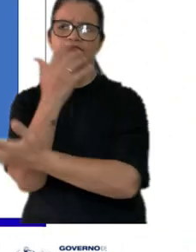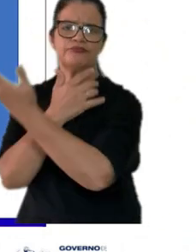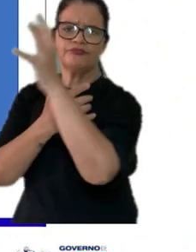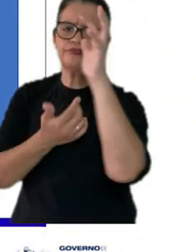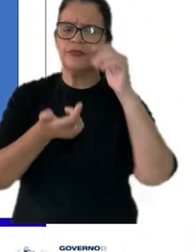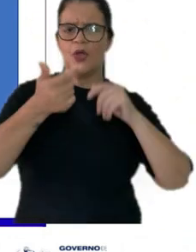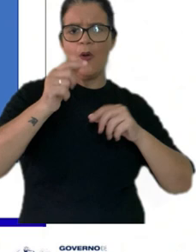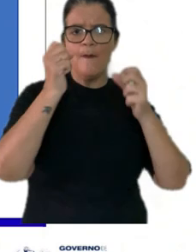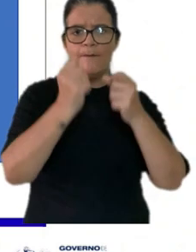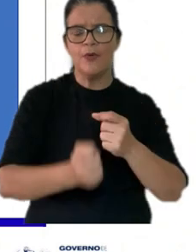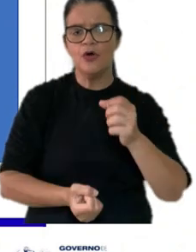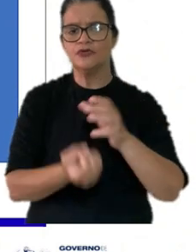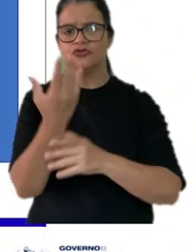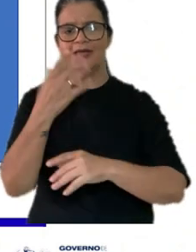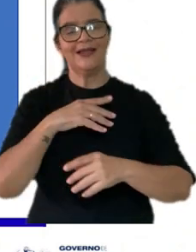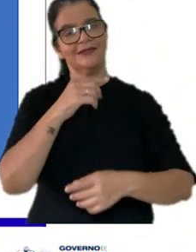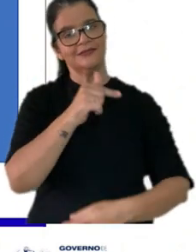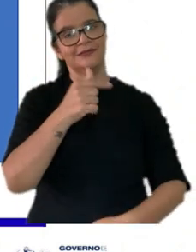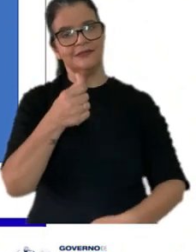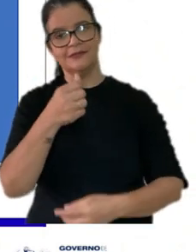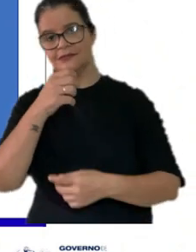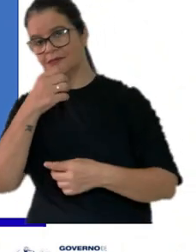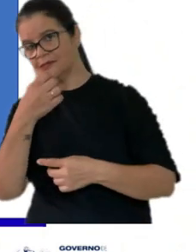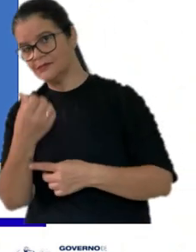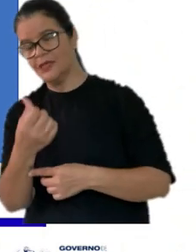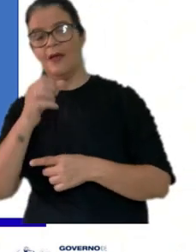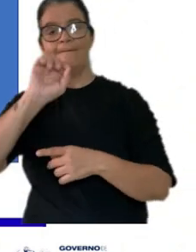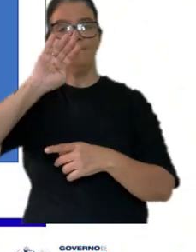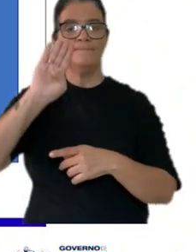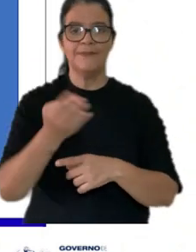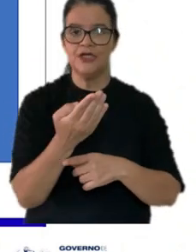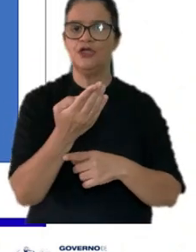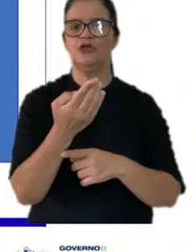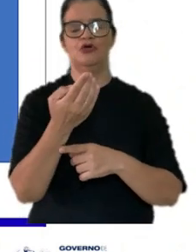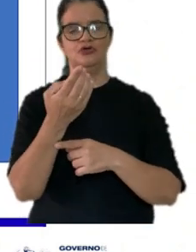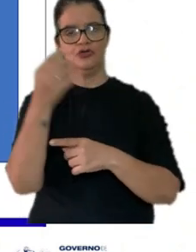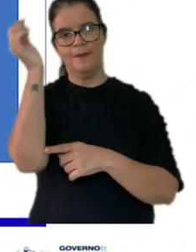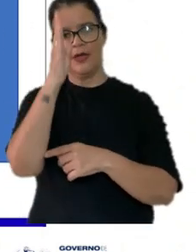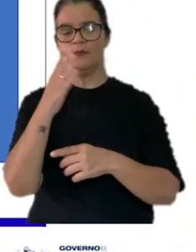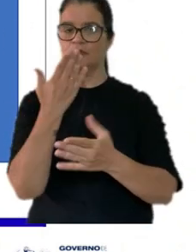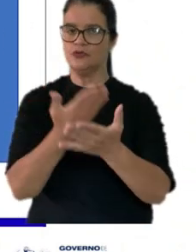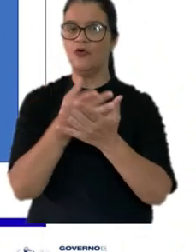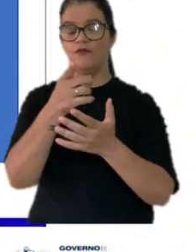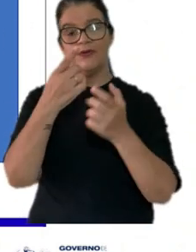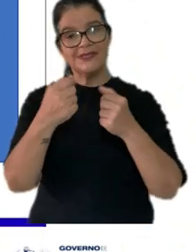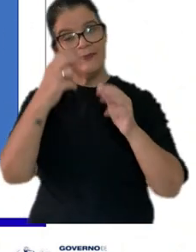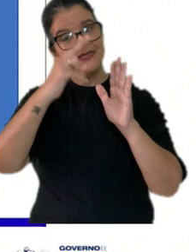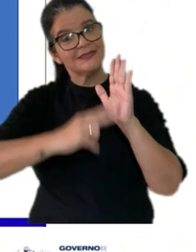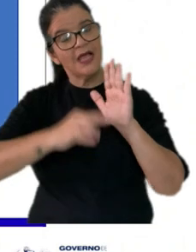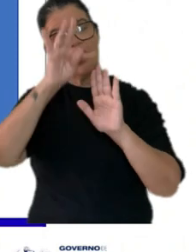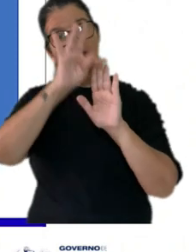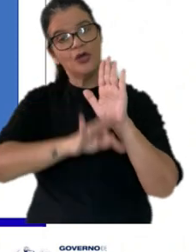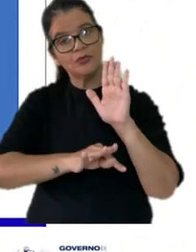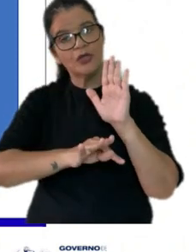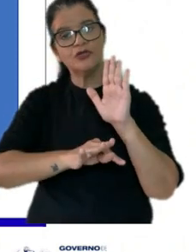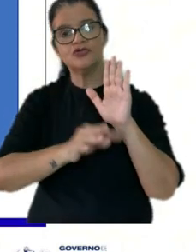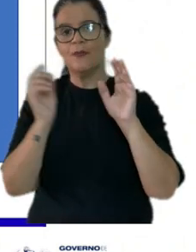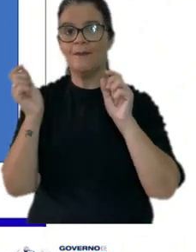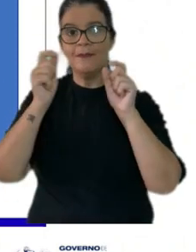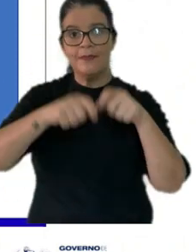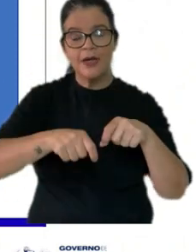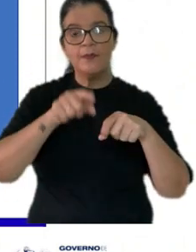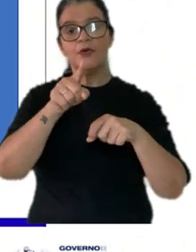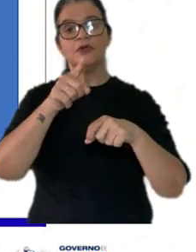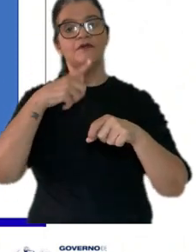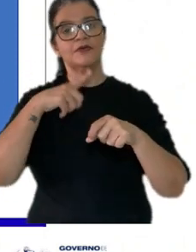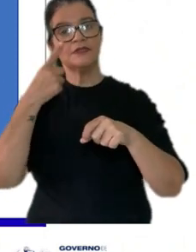776 bilhões para o Brasil diz estudo né você precisa ler o texto para poder você ver